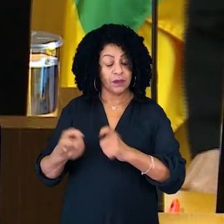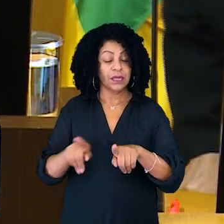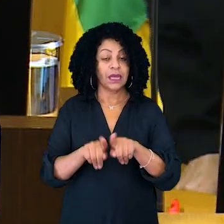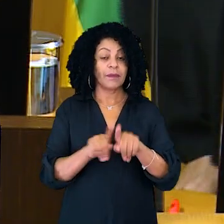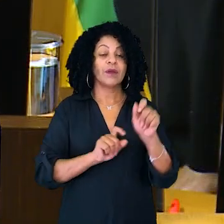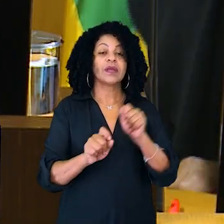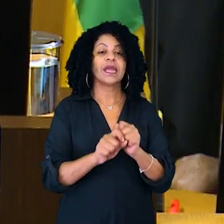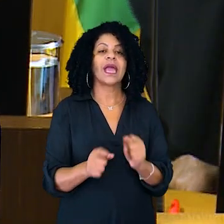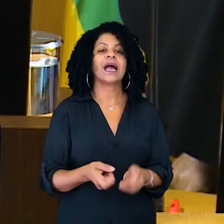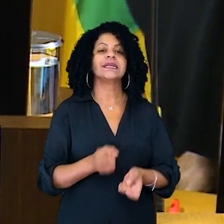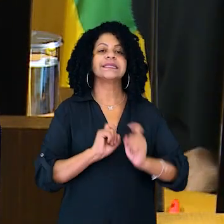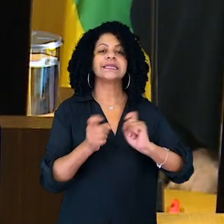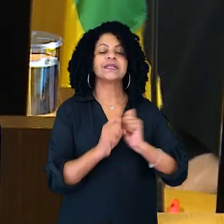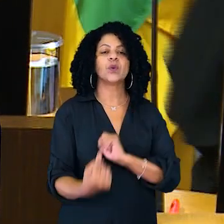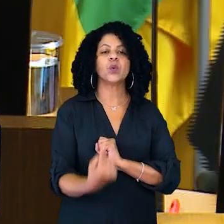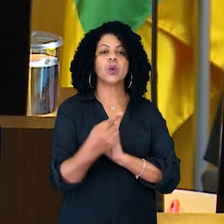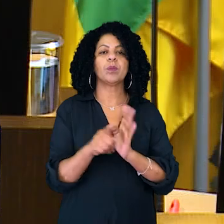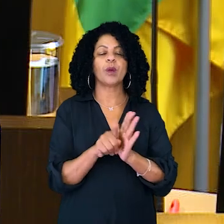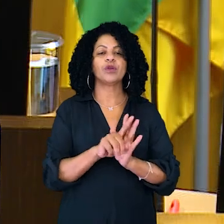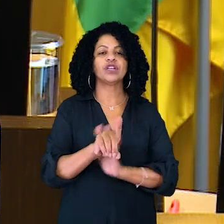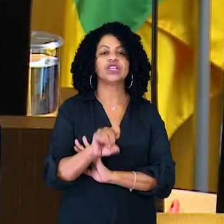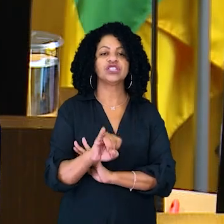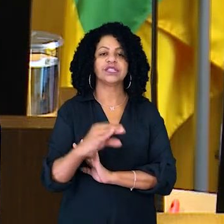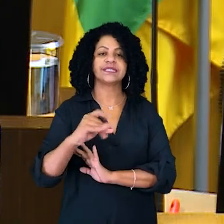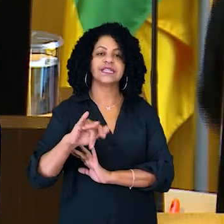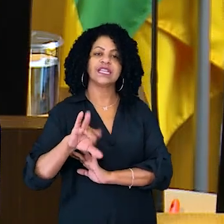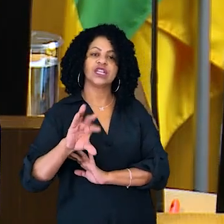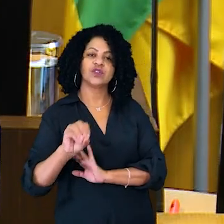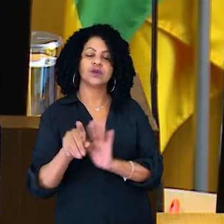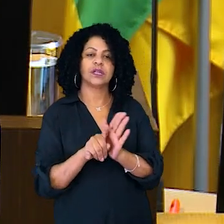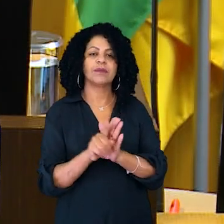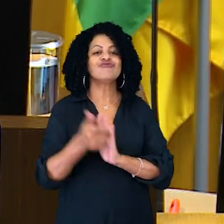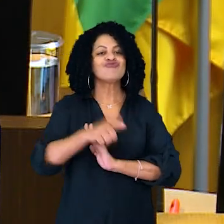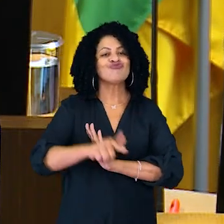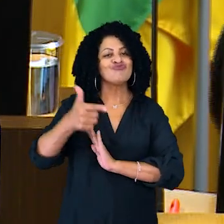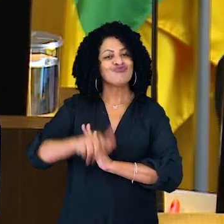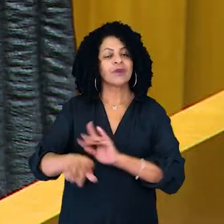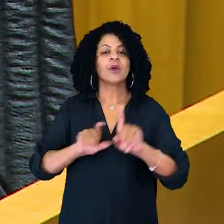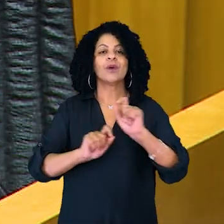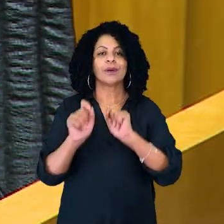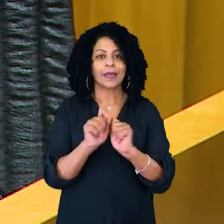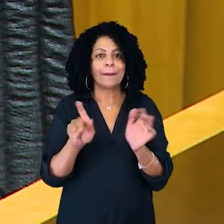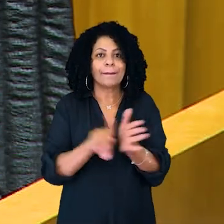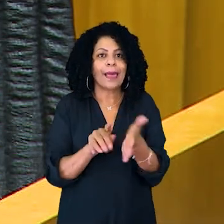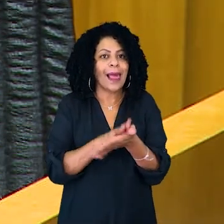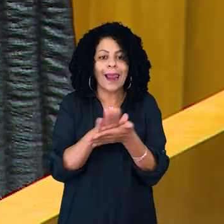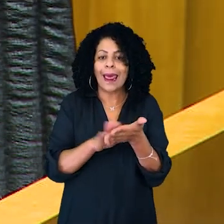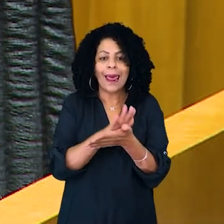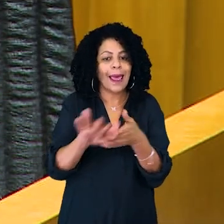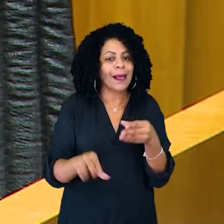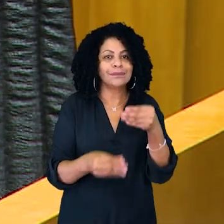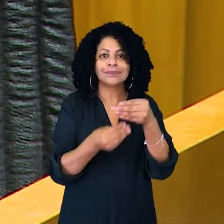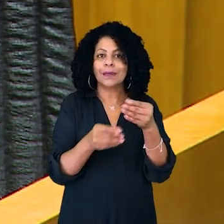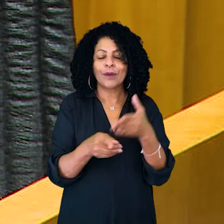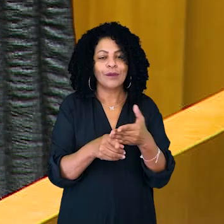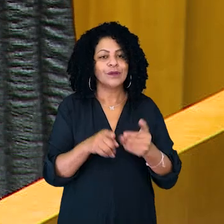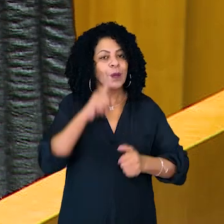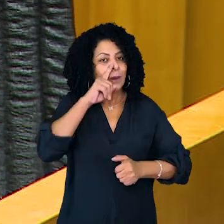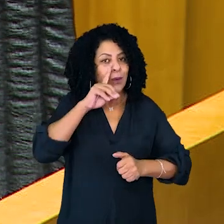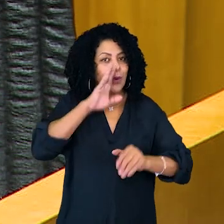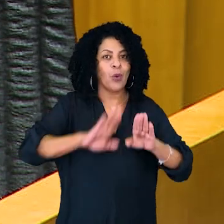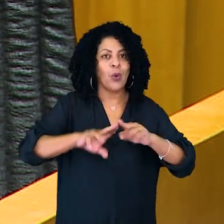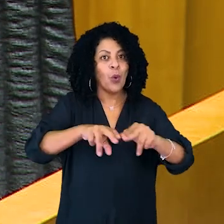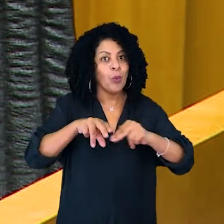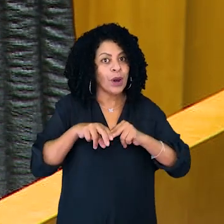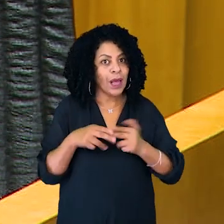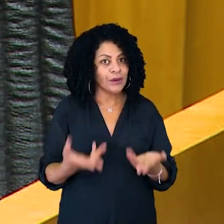que a seção 1 de dissídios individuais decidiu em recurso repetitivo não ser devido o adicional de